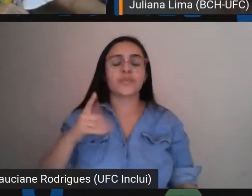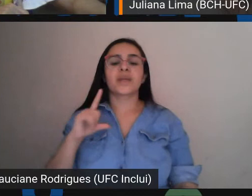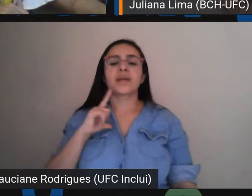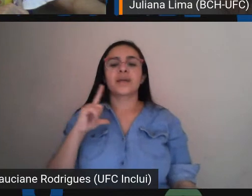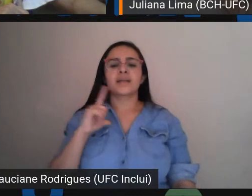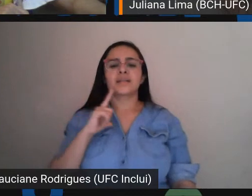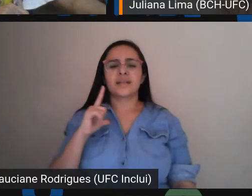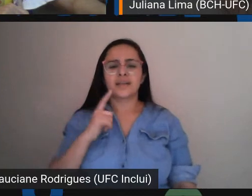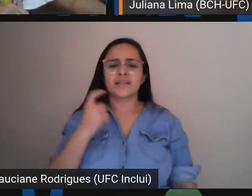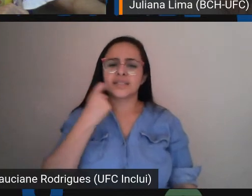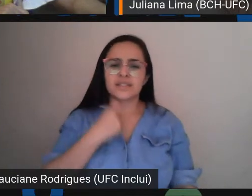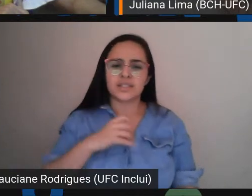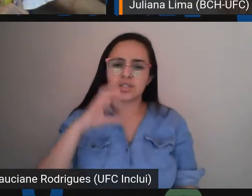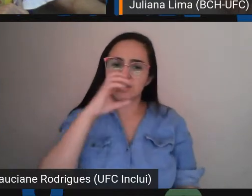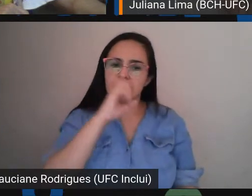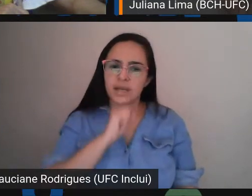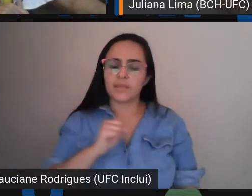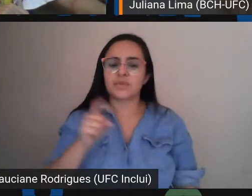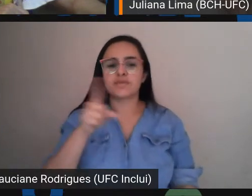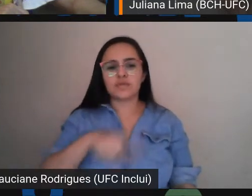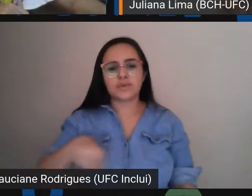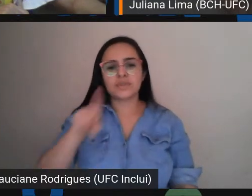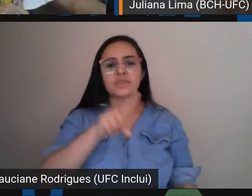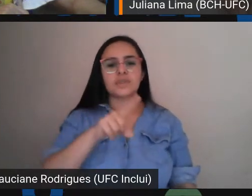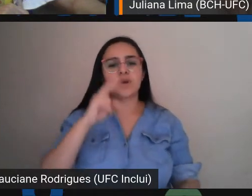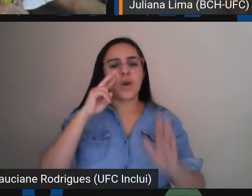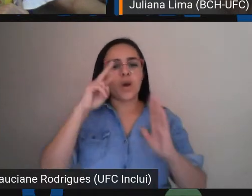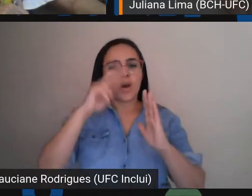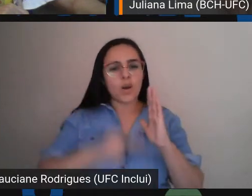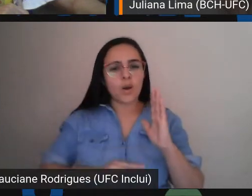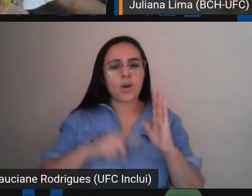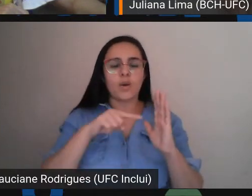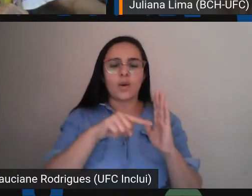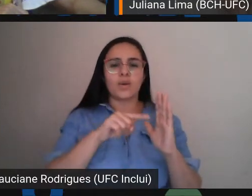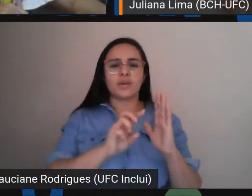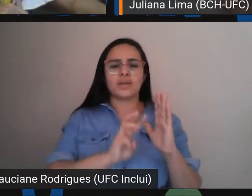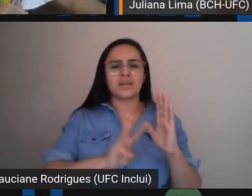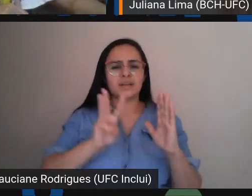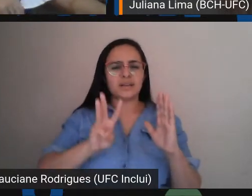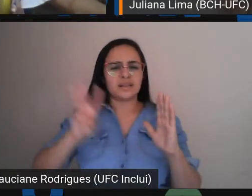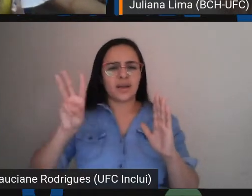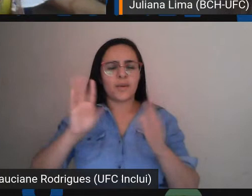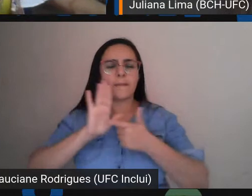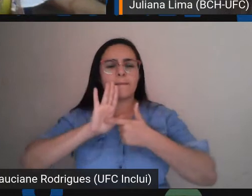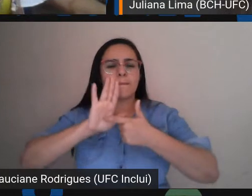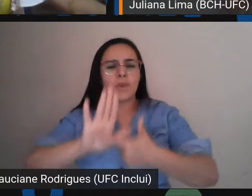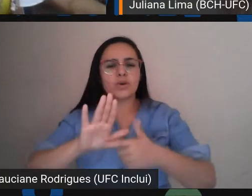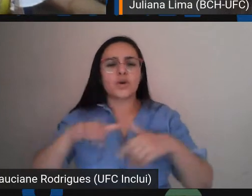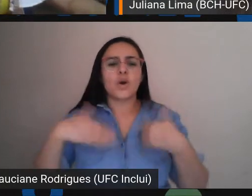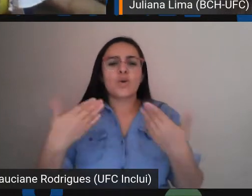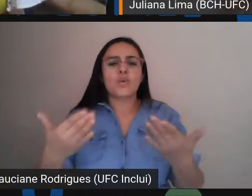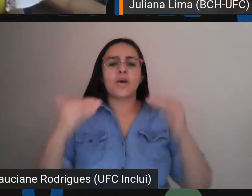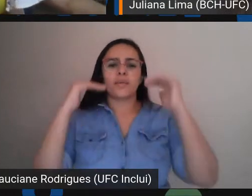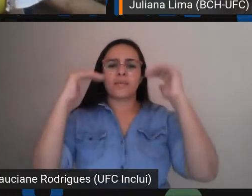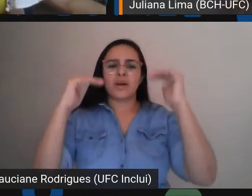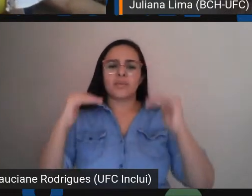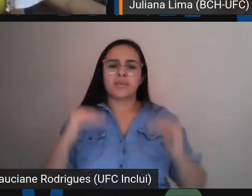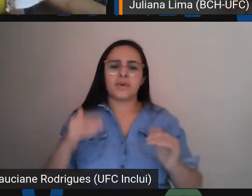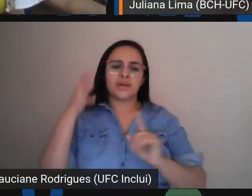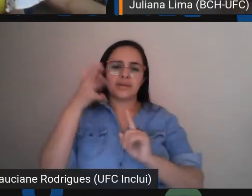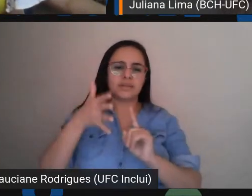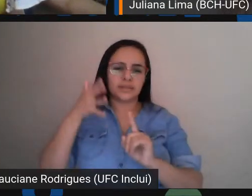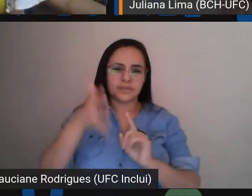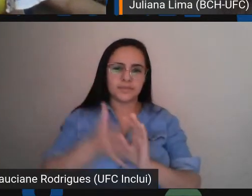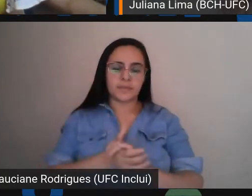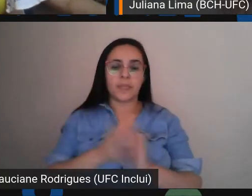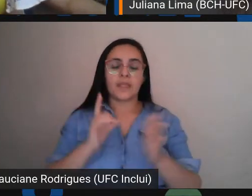sábado. Olhem a playlist no canal Plurisaberes, que está disponível. Está bem facinho. Só você